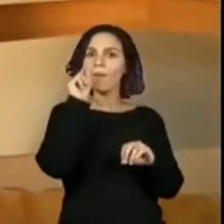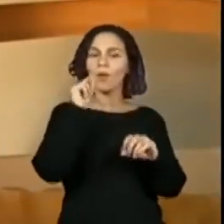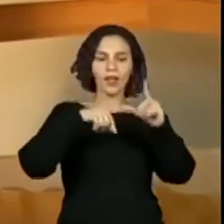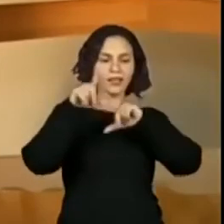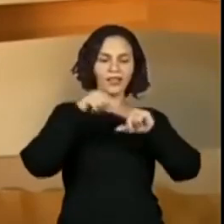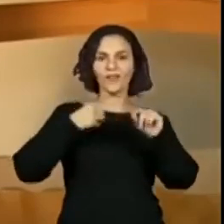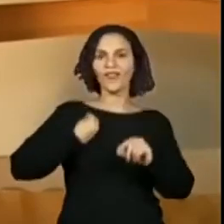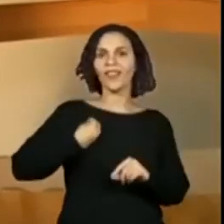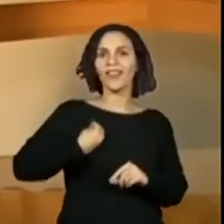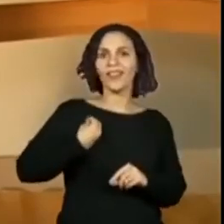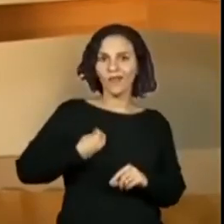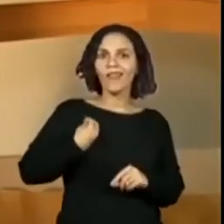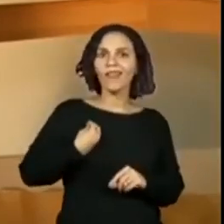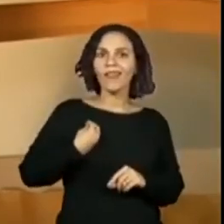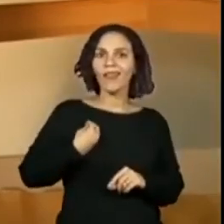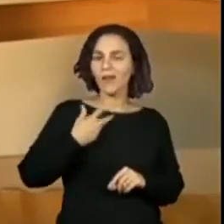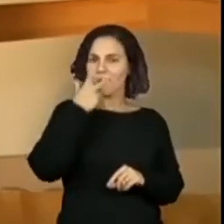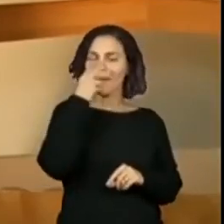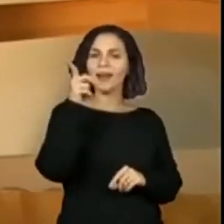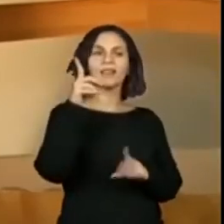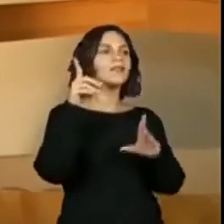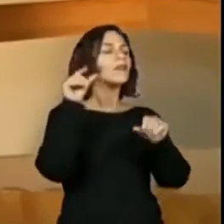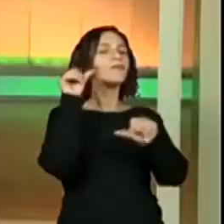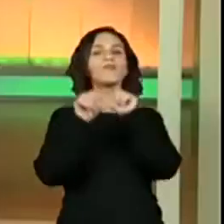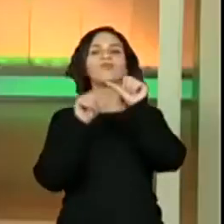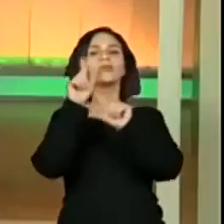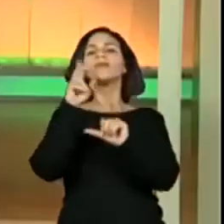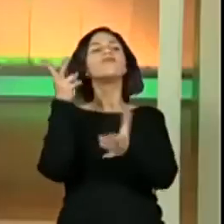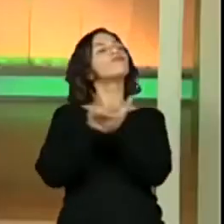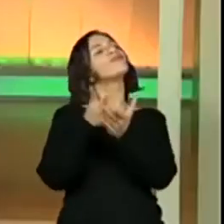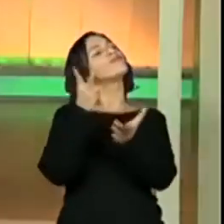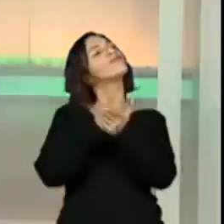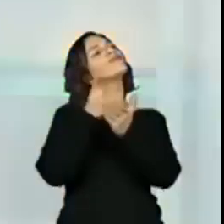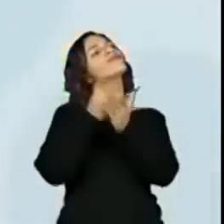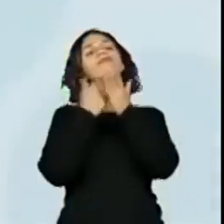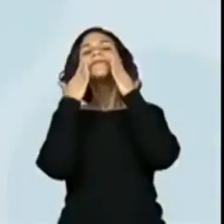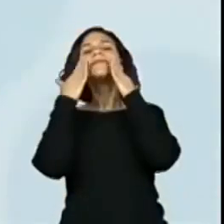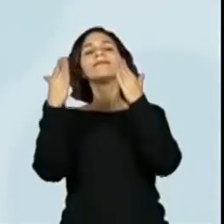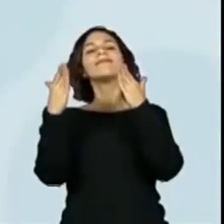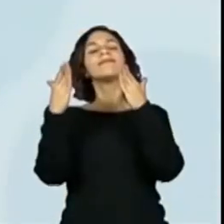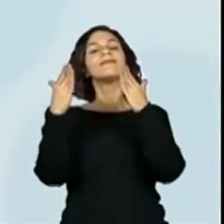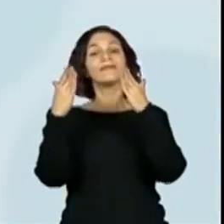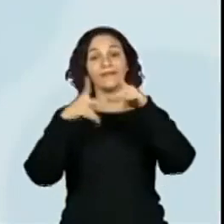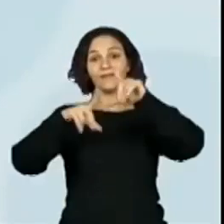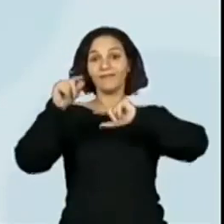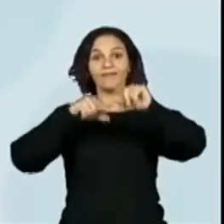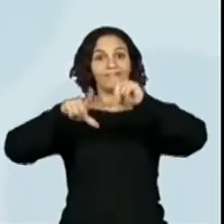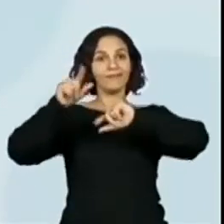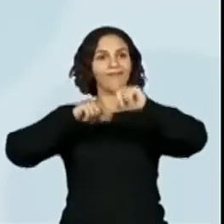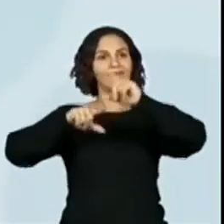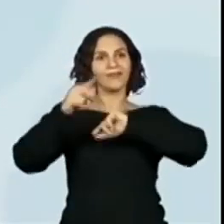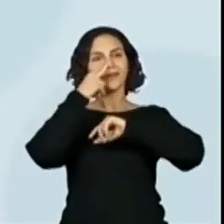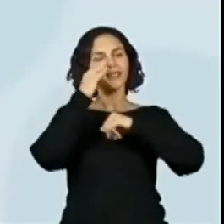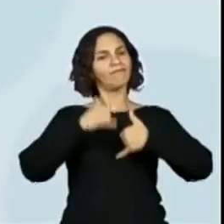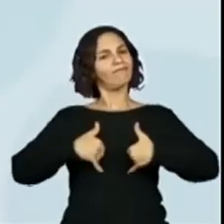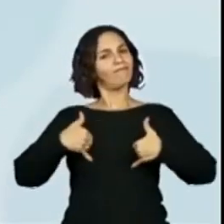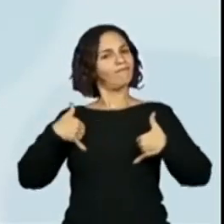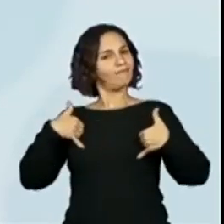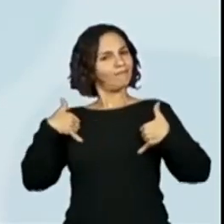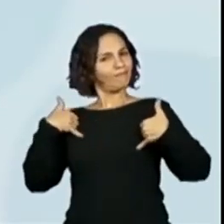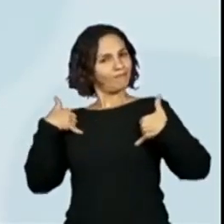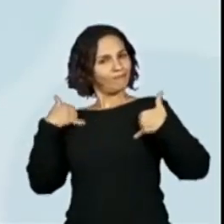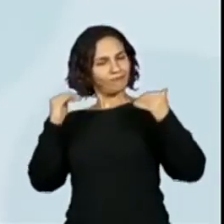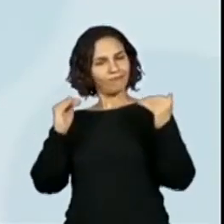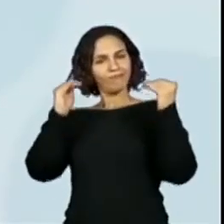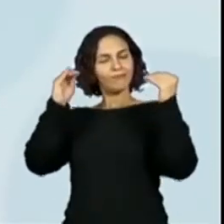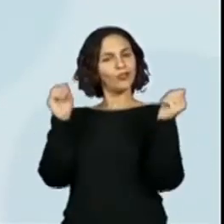passam por essas mudanças, elas estão lá, sempre a brilhar. Altaneiras, altivas e orgulhosas, junto